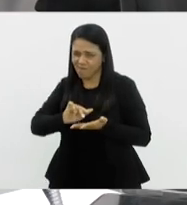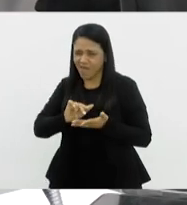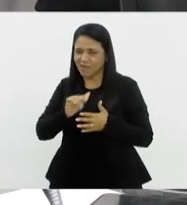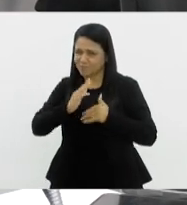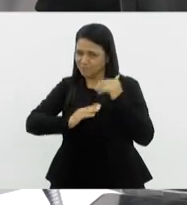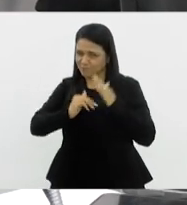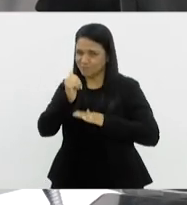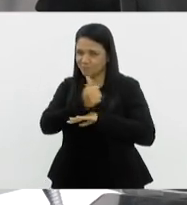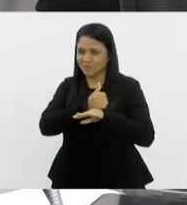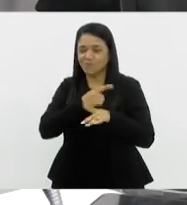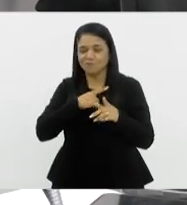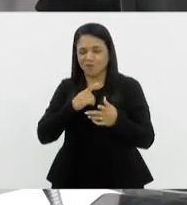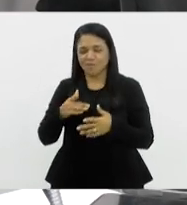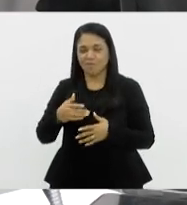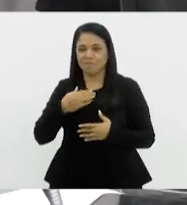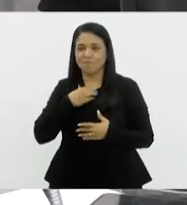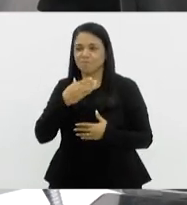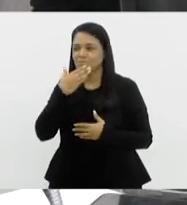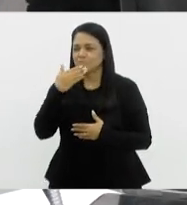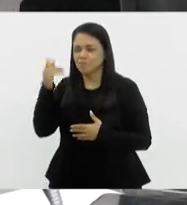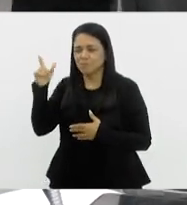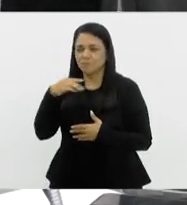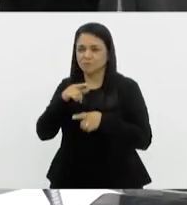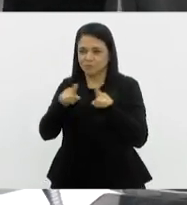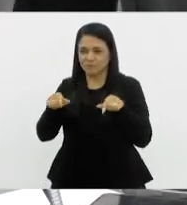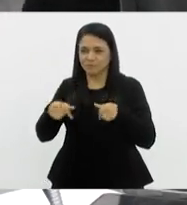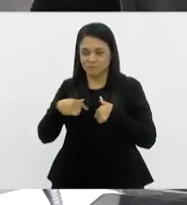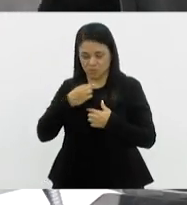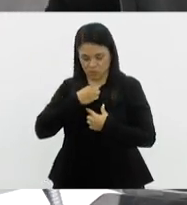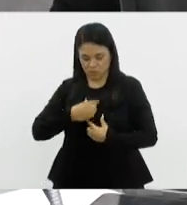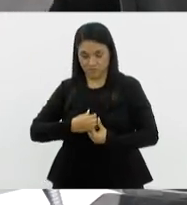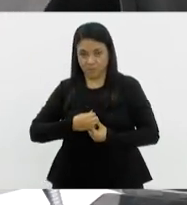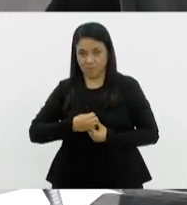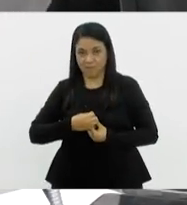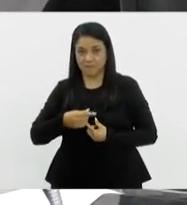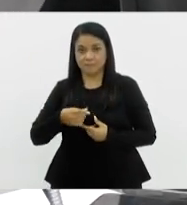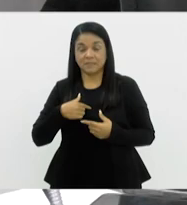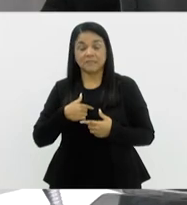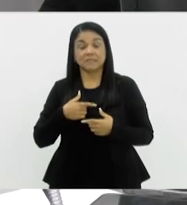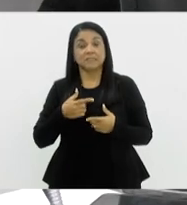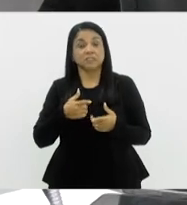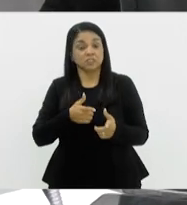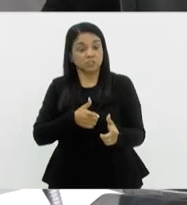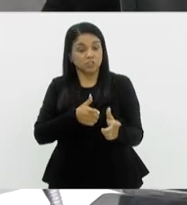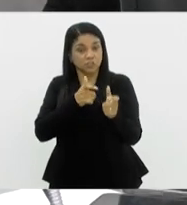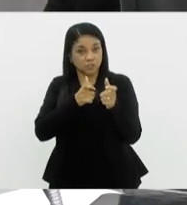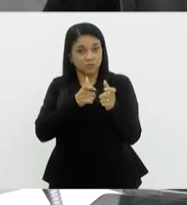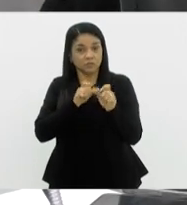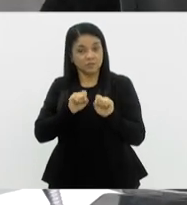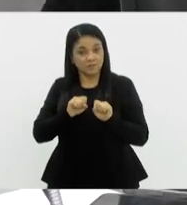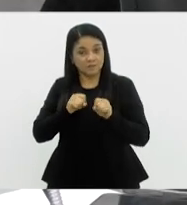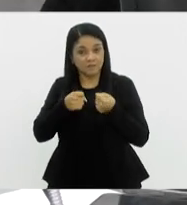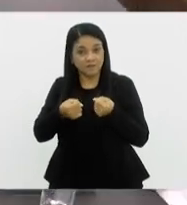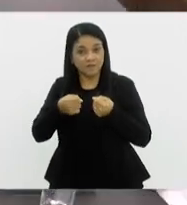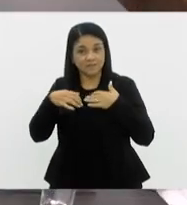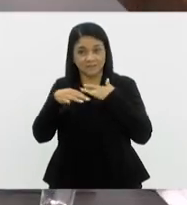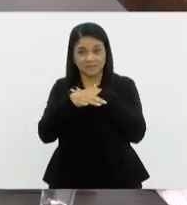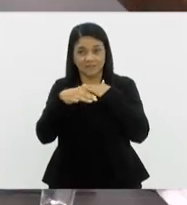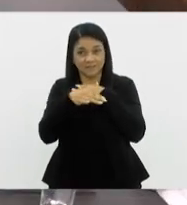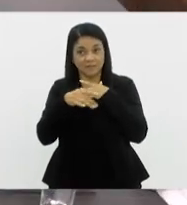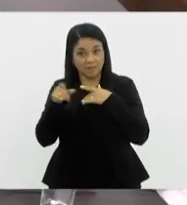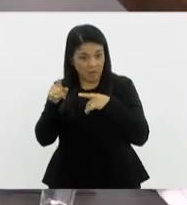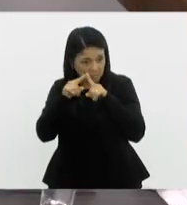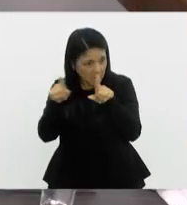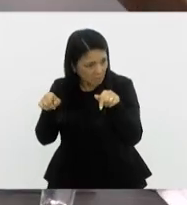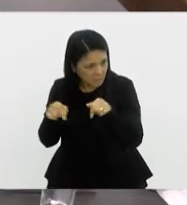a medalha de tiro desportivo. Ó. Beleza. Opa! Tiro de defesa urbano. Essa é a modalidade. E estava no gabinete? Estava no gabinete.